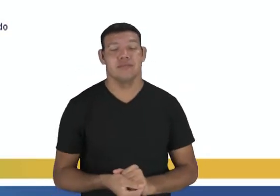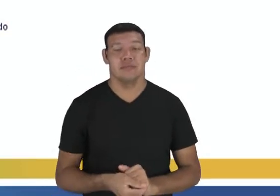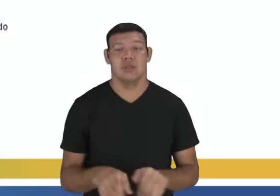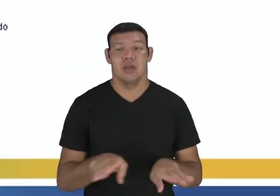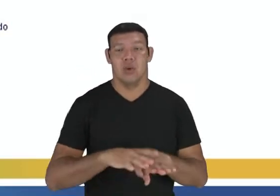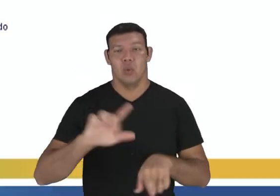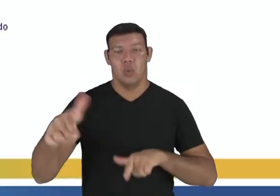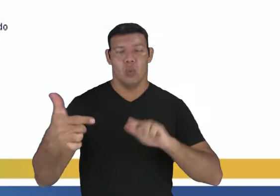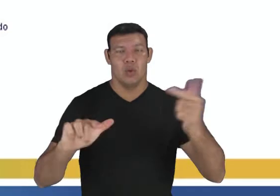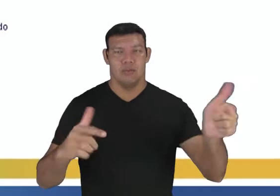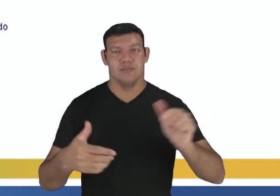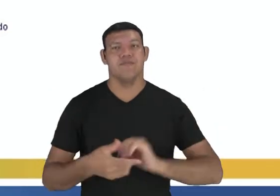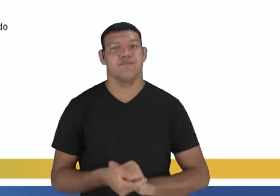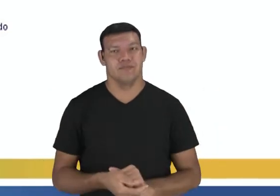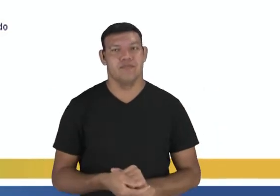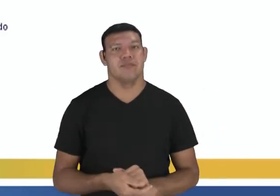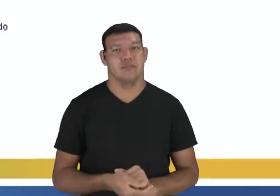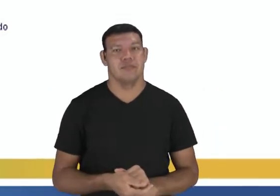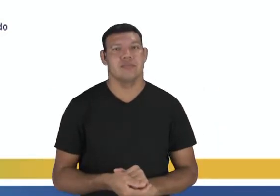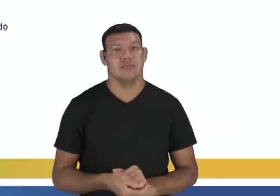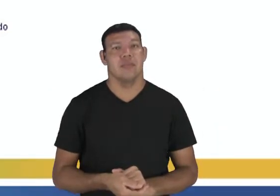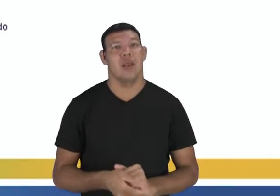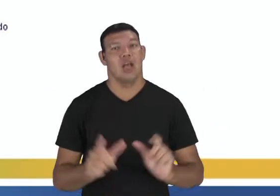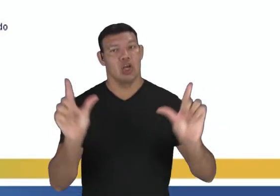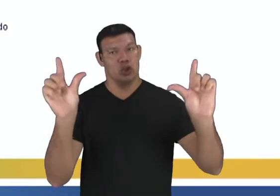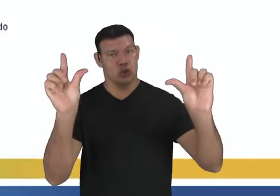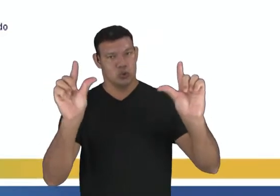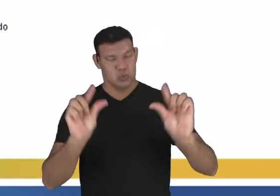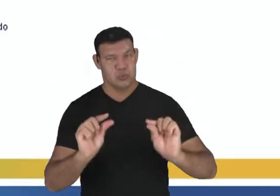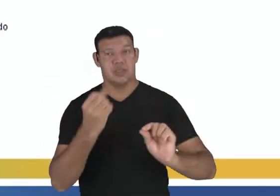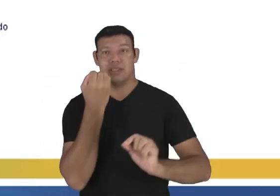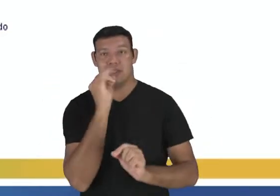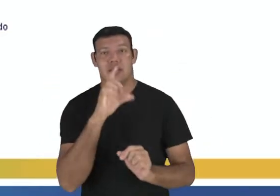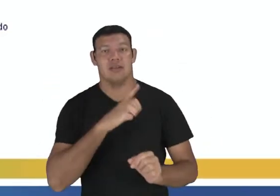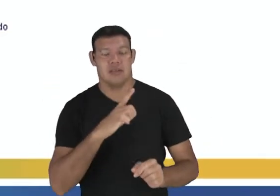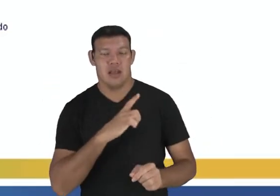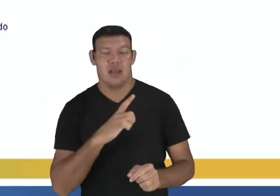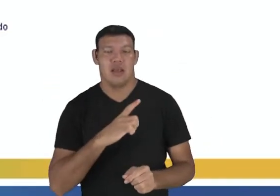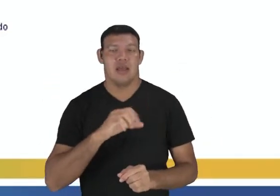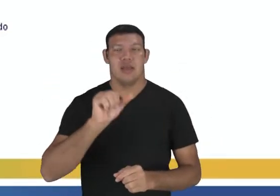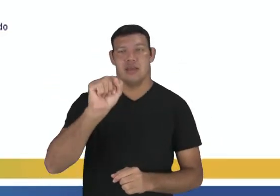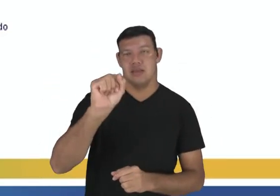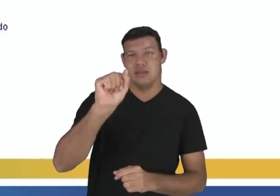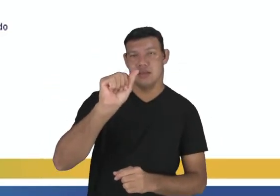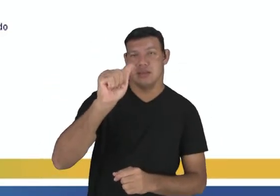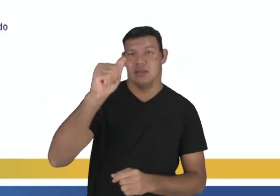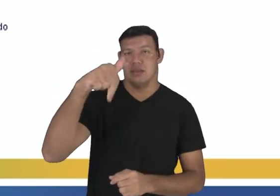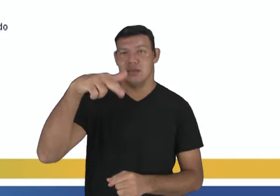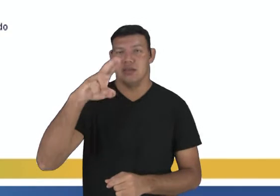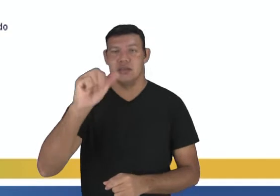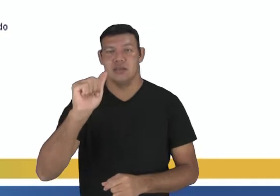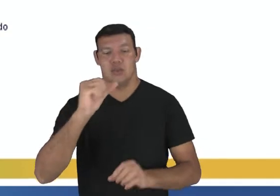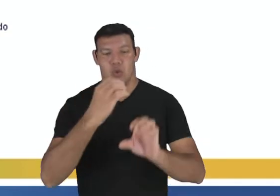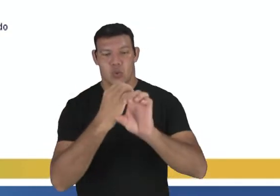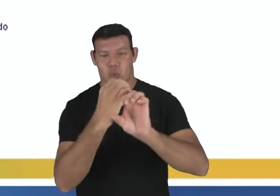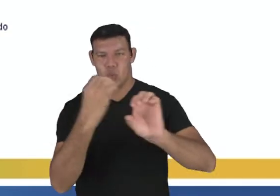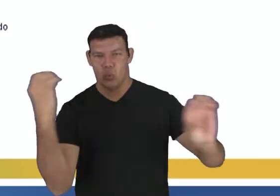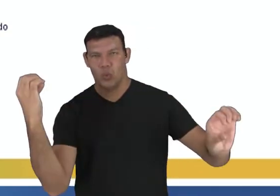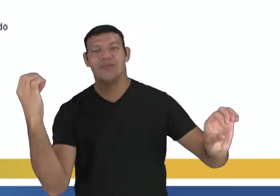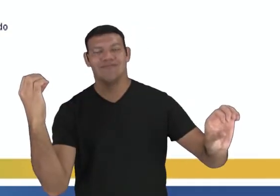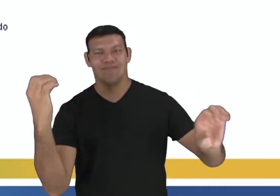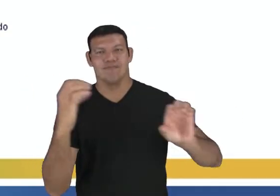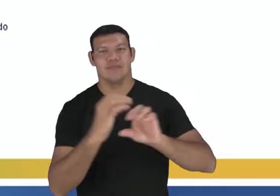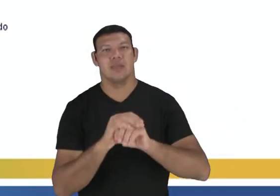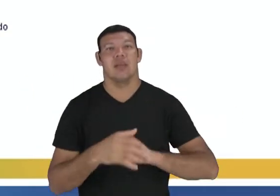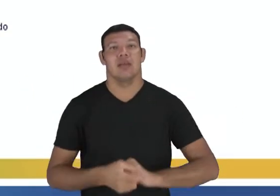né? Boas condições de saneamento básico diminuem a ocorrência da doença. Então, a amebíase é uma doença muito comum na